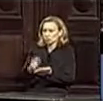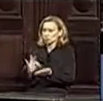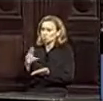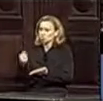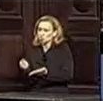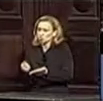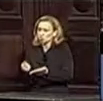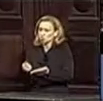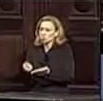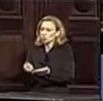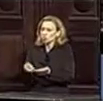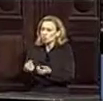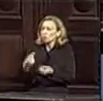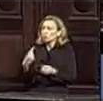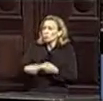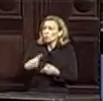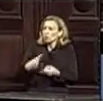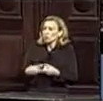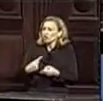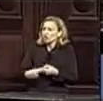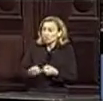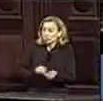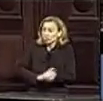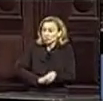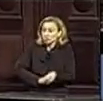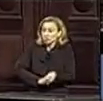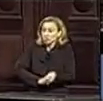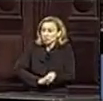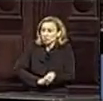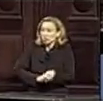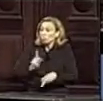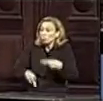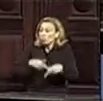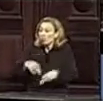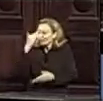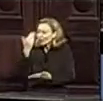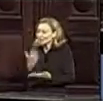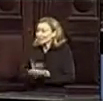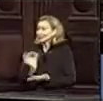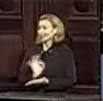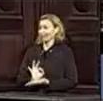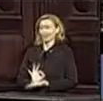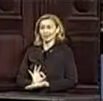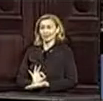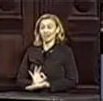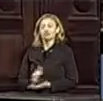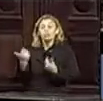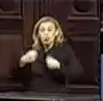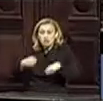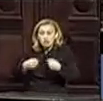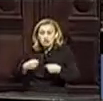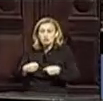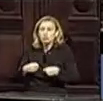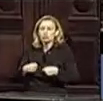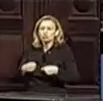descrédito é muito grande, a população não acredita mais. É preciso,